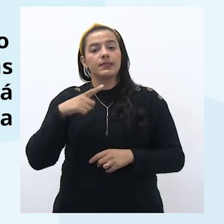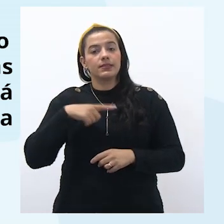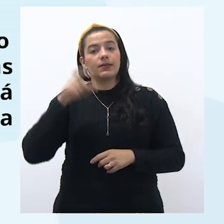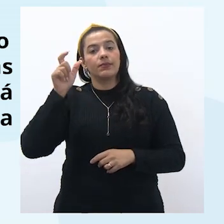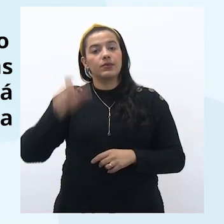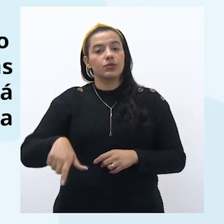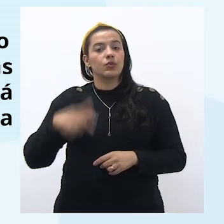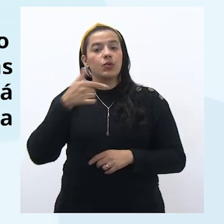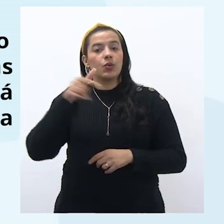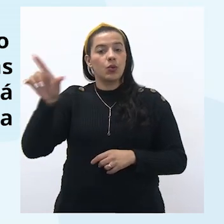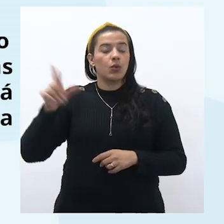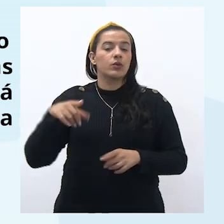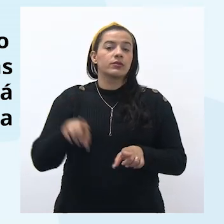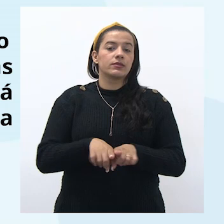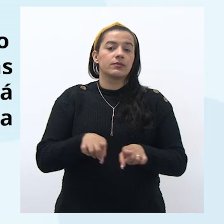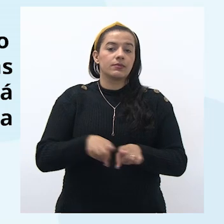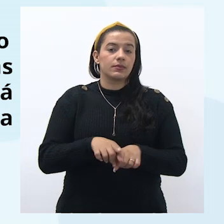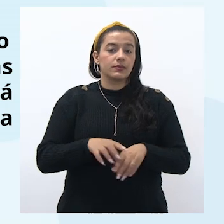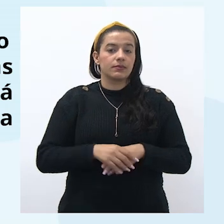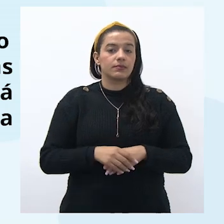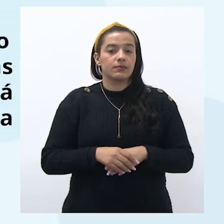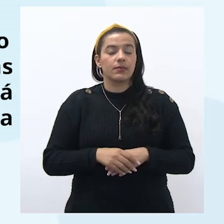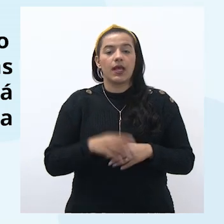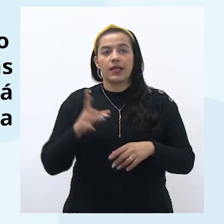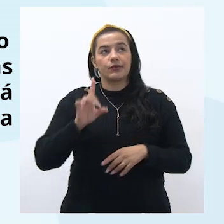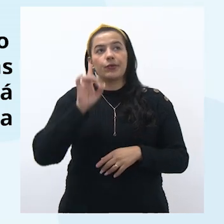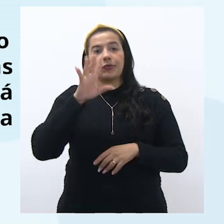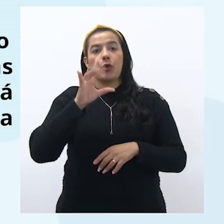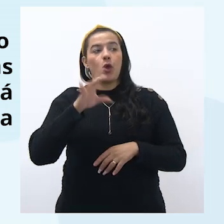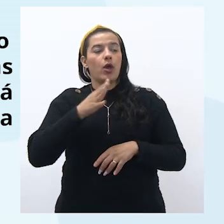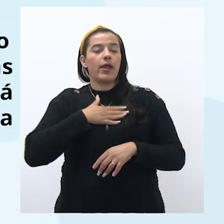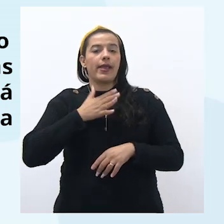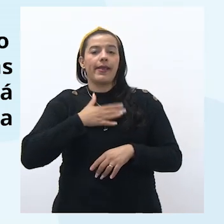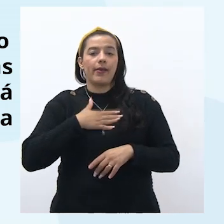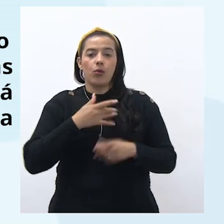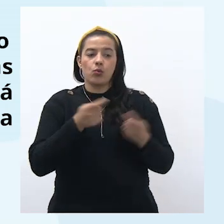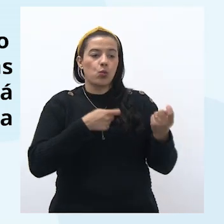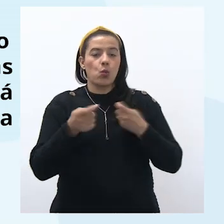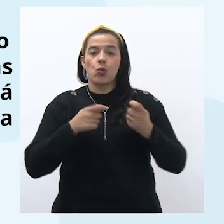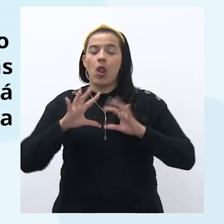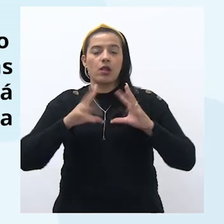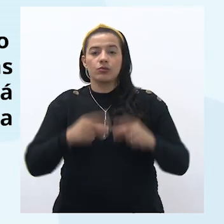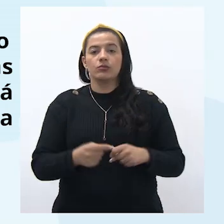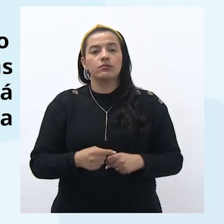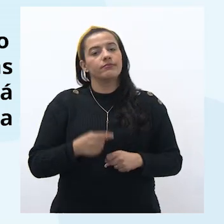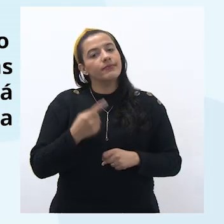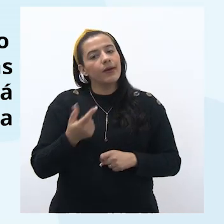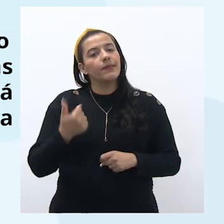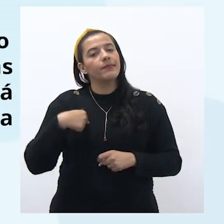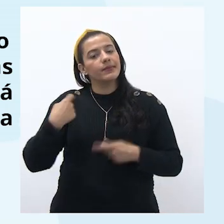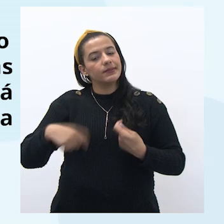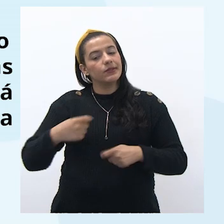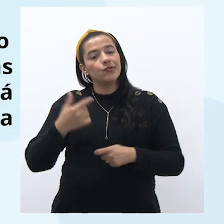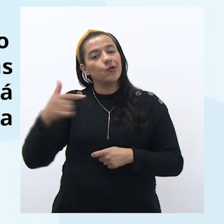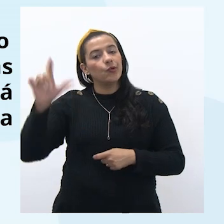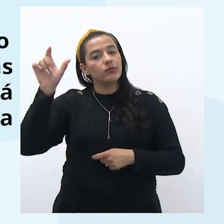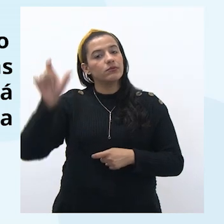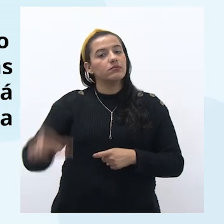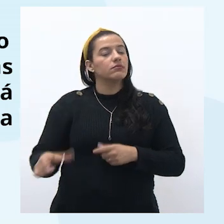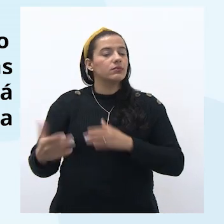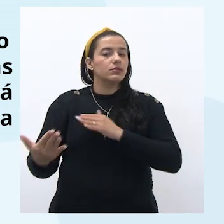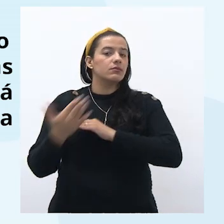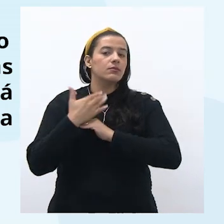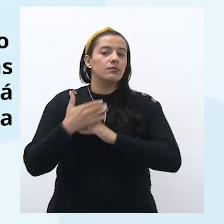passou a perceber, e que a gente também, as coisas não estão todas no nosso controle absoluto. A gente está